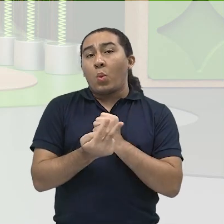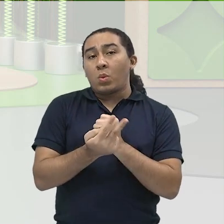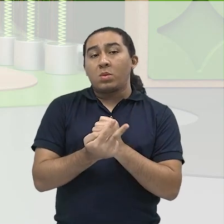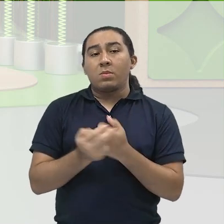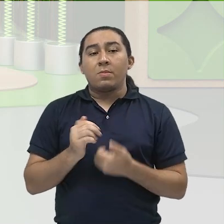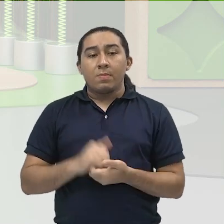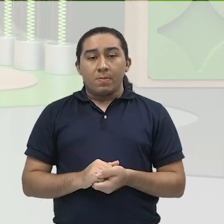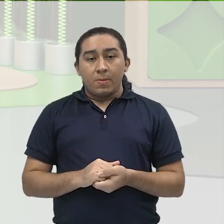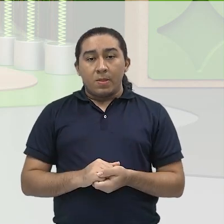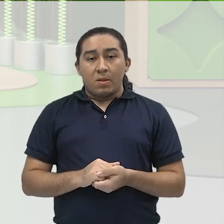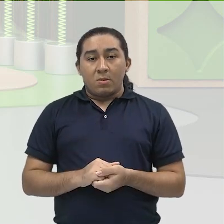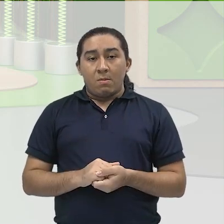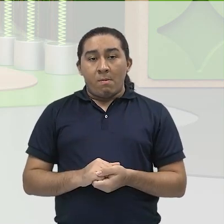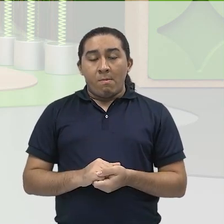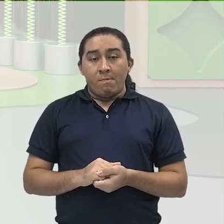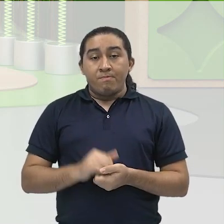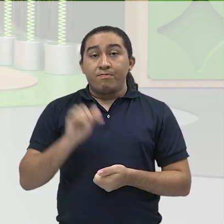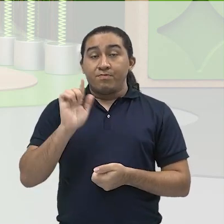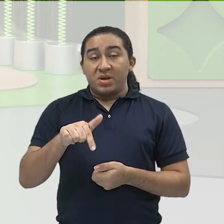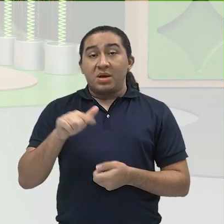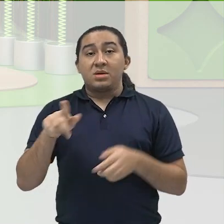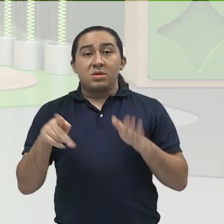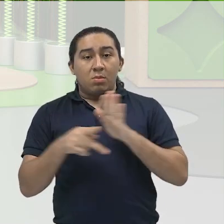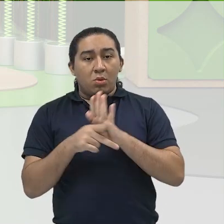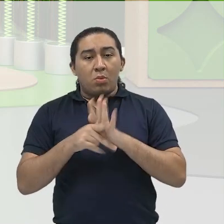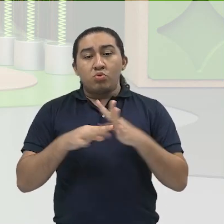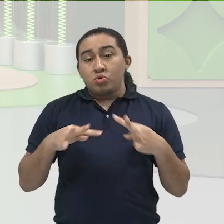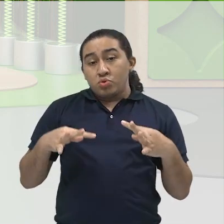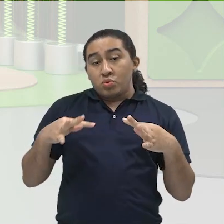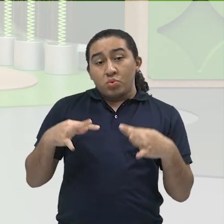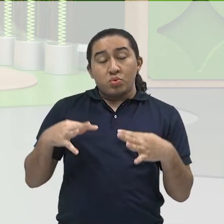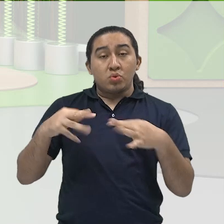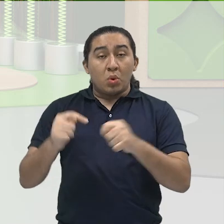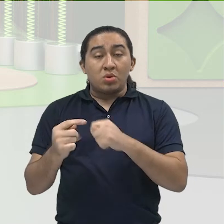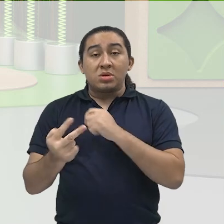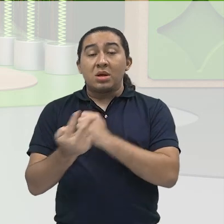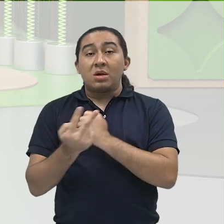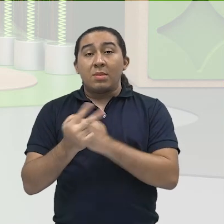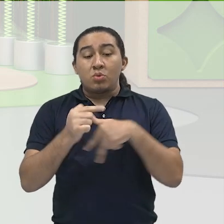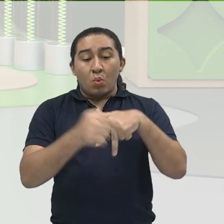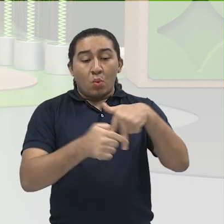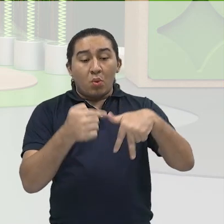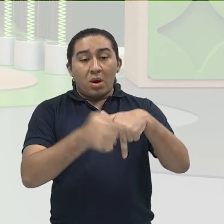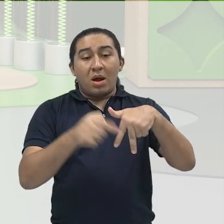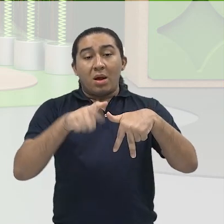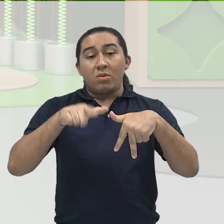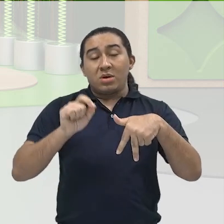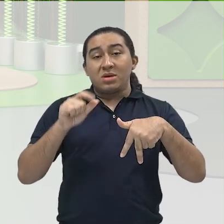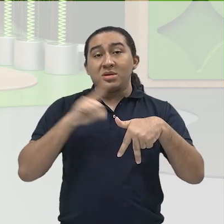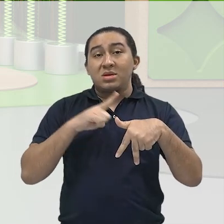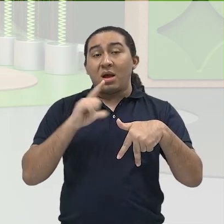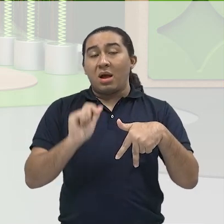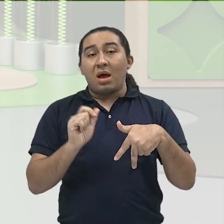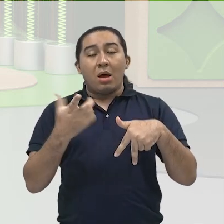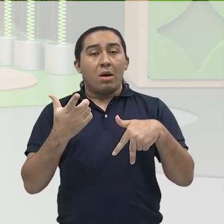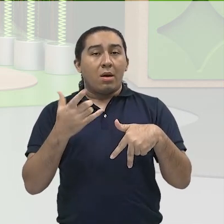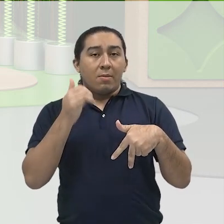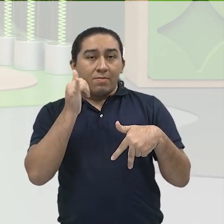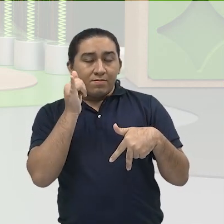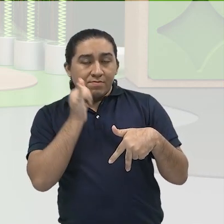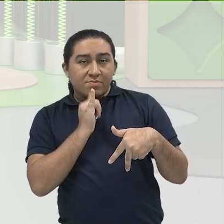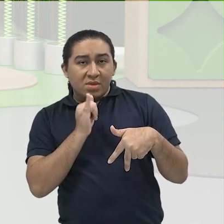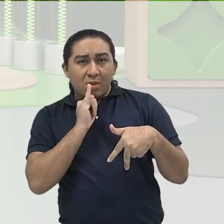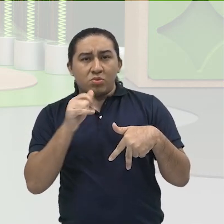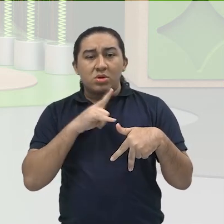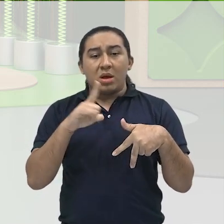acontecer? O tratamento das verrugas genitais e no ânus consiste na destruição das lesões. Então, existe ali um tipo de